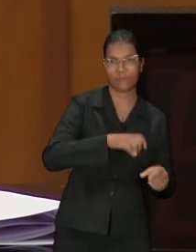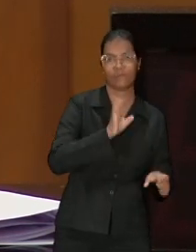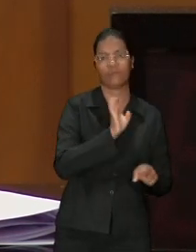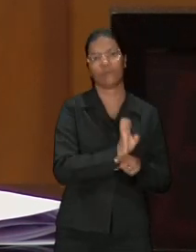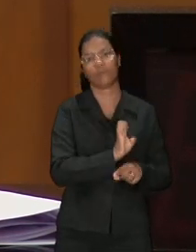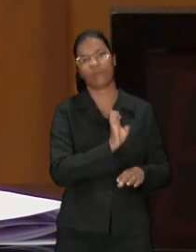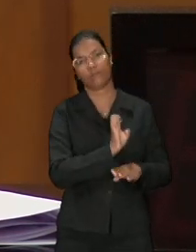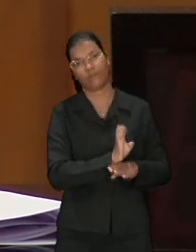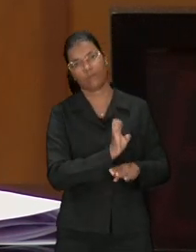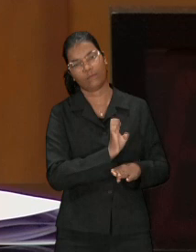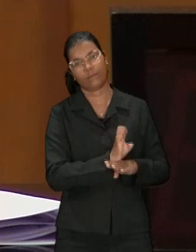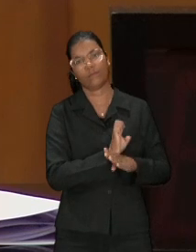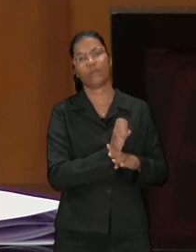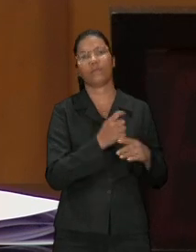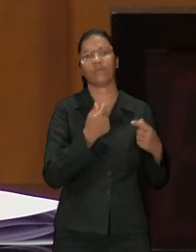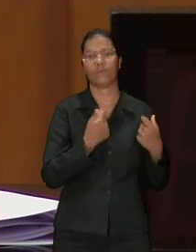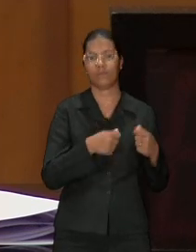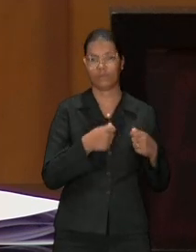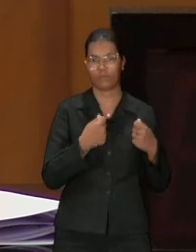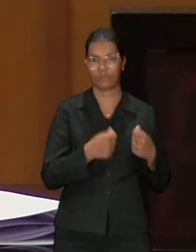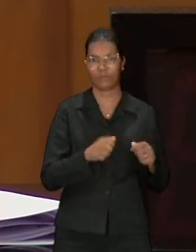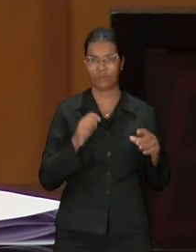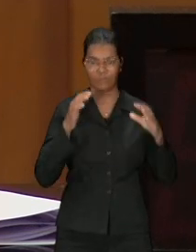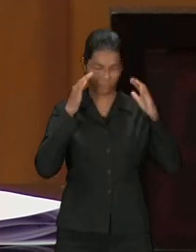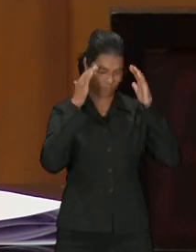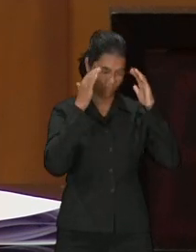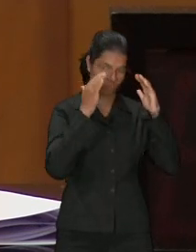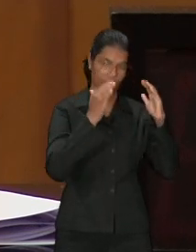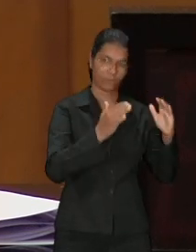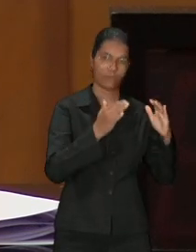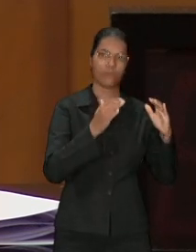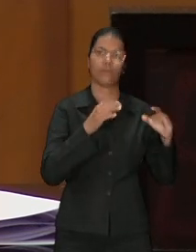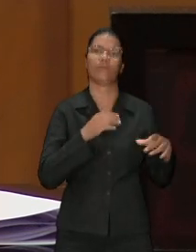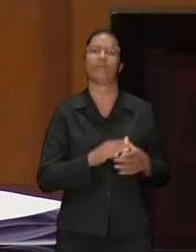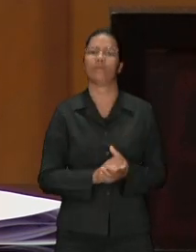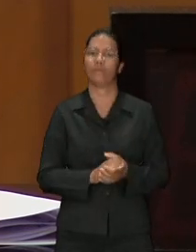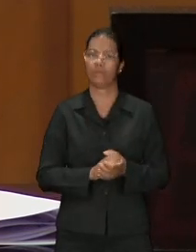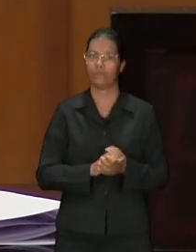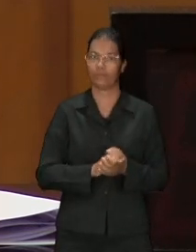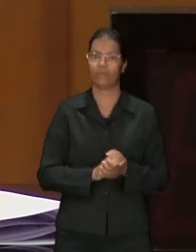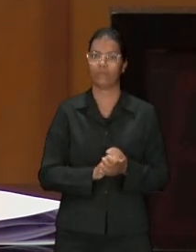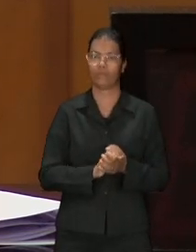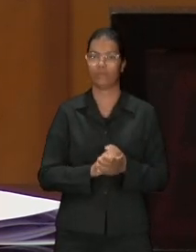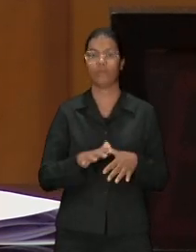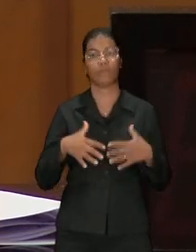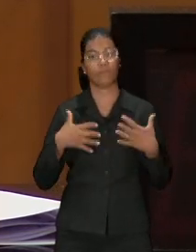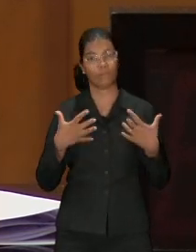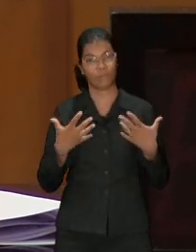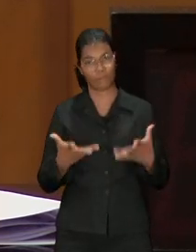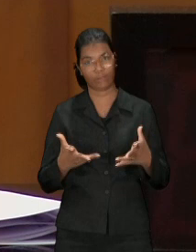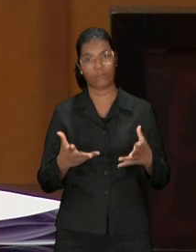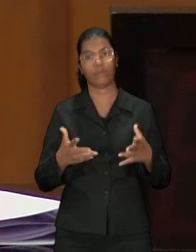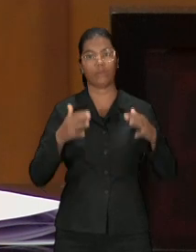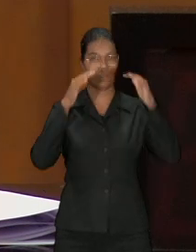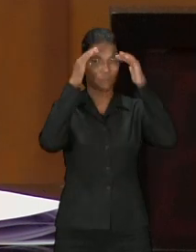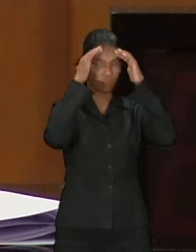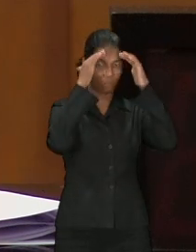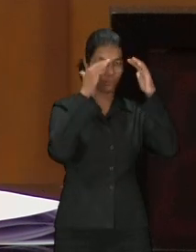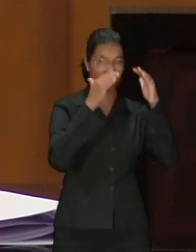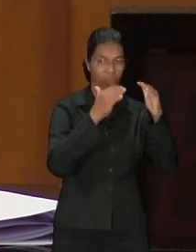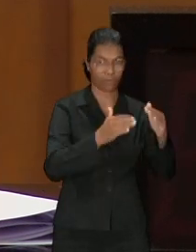bom funcionamento todos têm de dar sua parcela de contribuição. Somente assim se chega ao objetivo